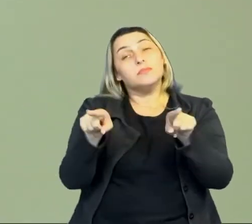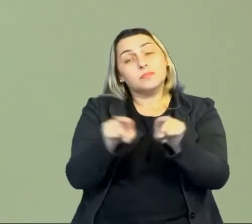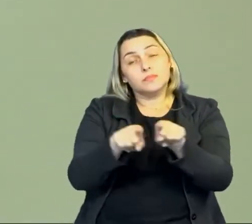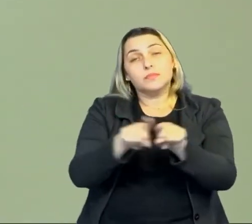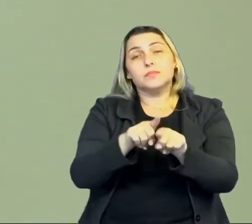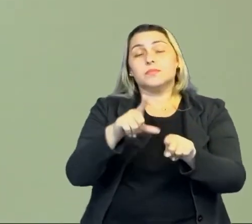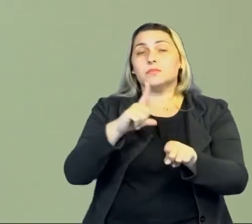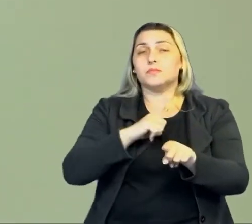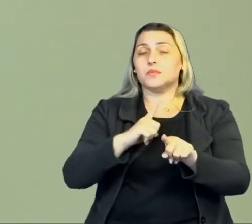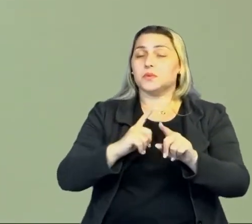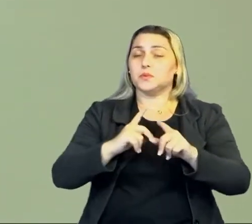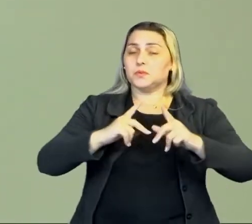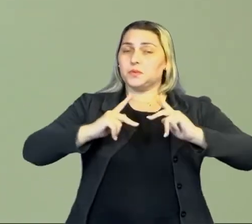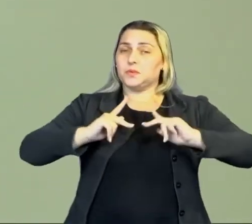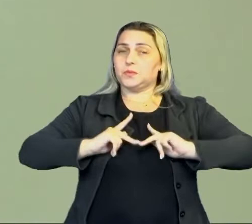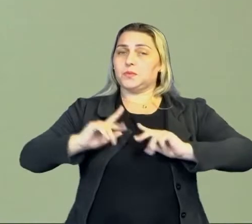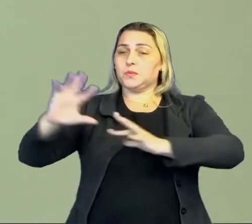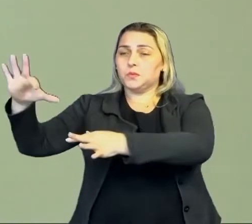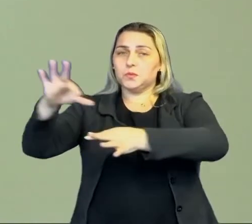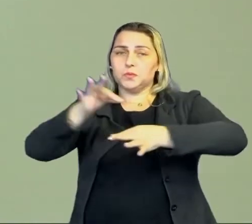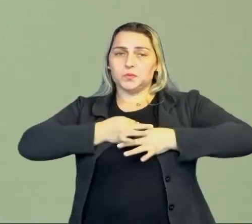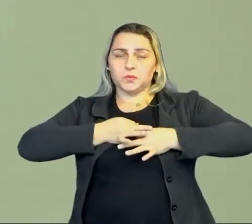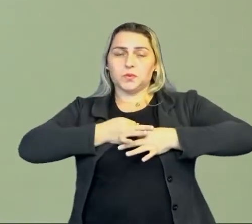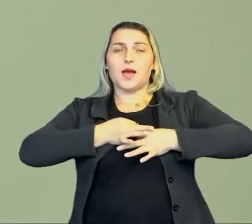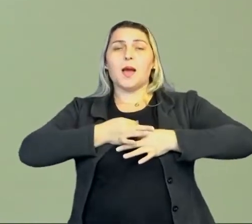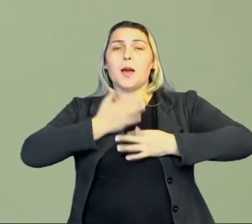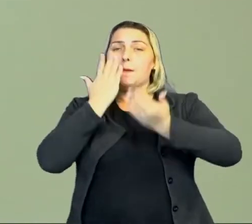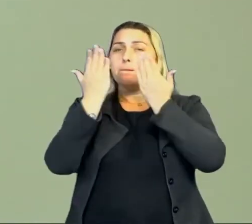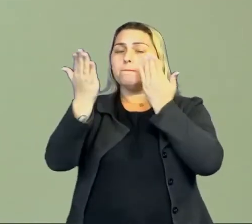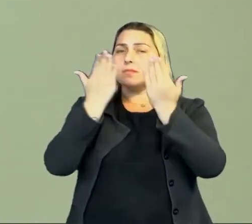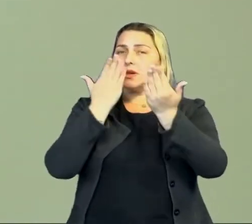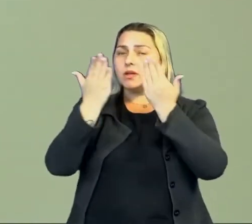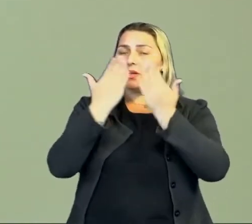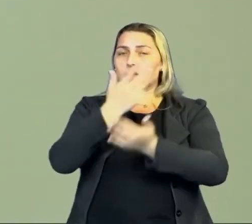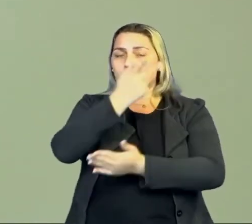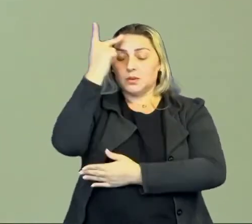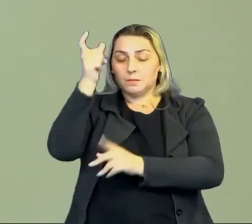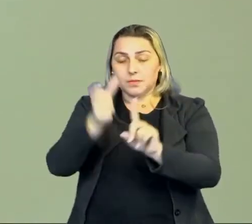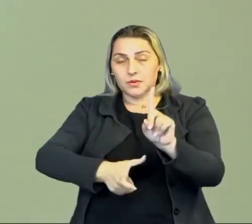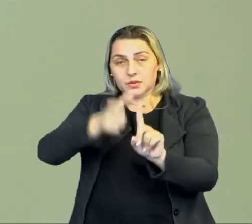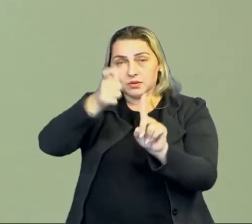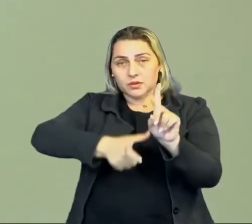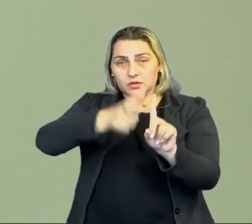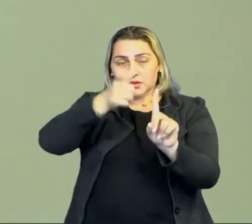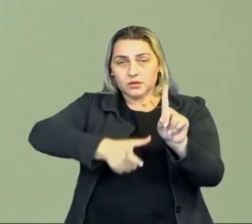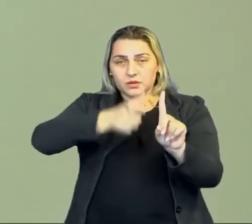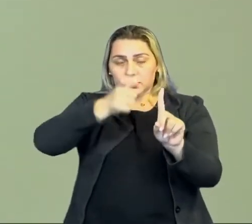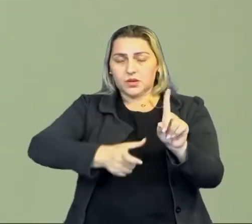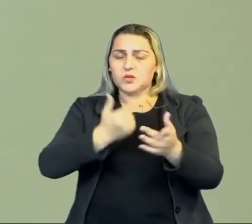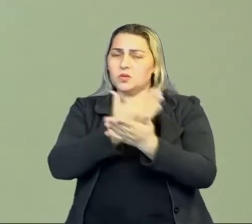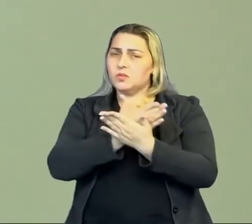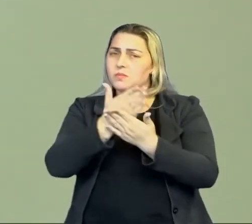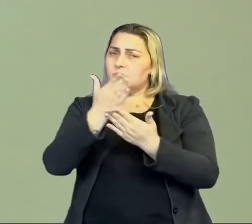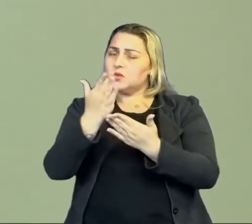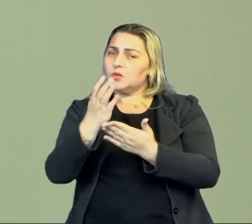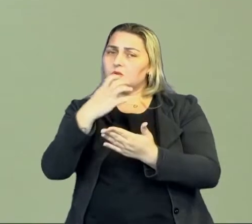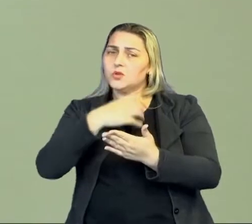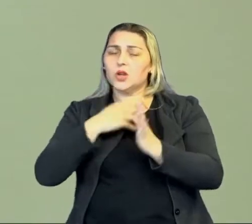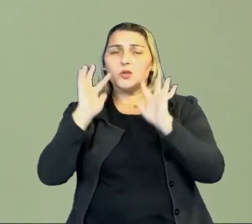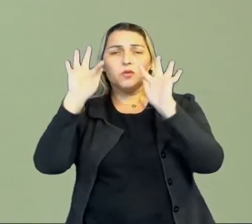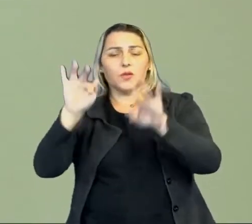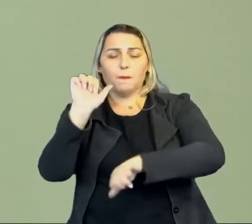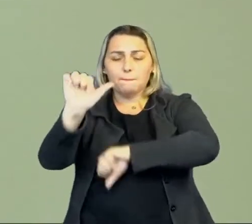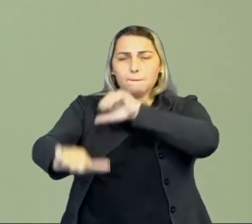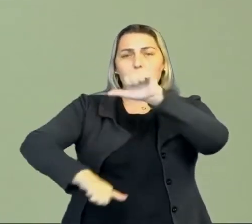a postura psicológica, né? Que é aquela pessoa, aquele personagem ali, que ele começou de uma forma e no